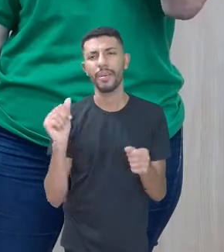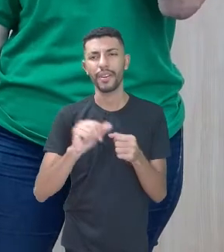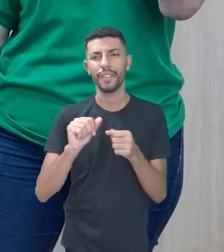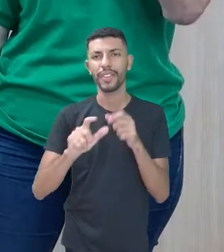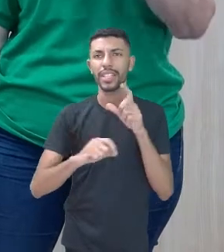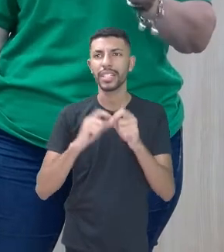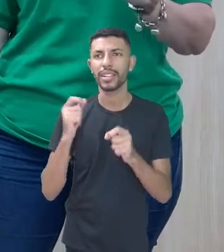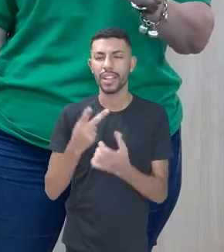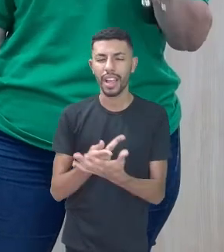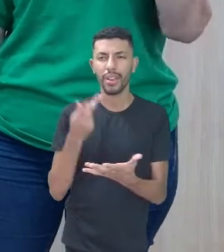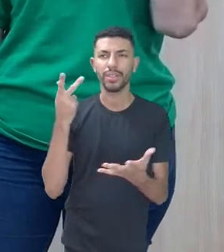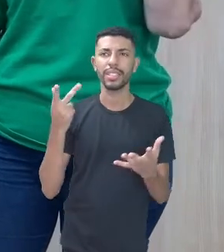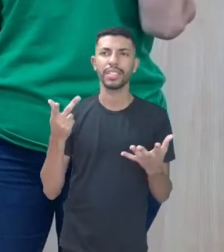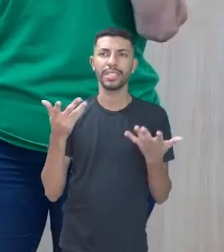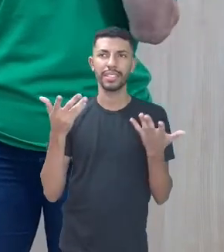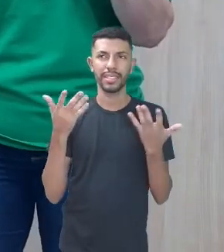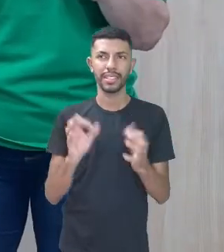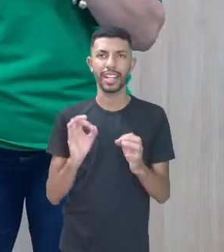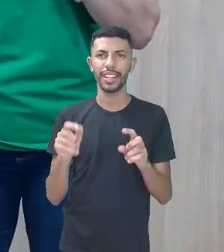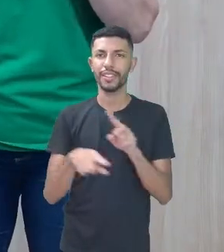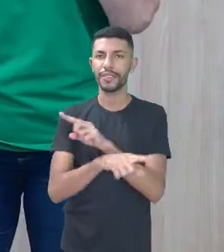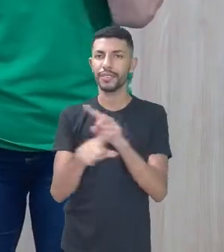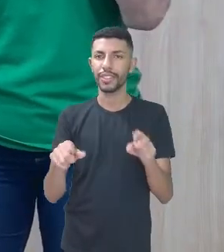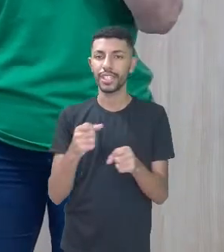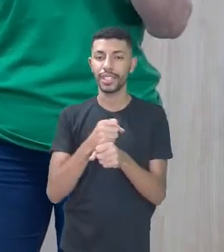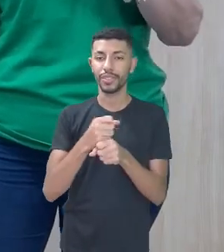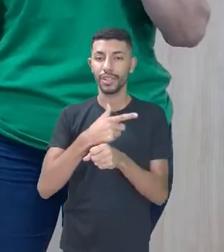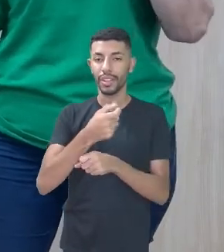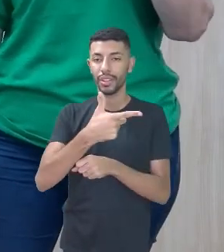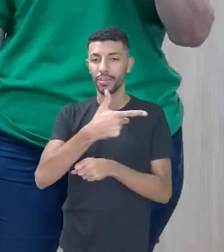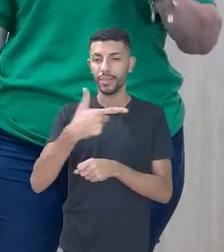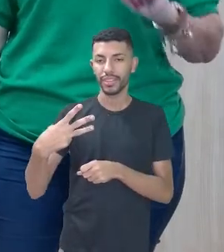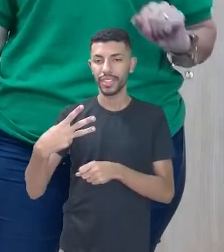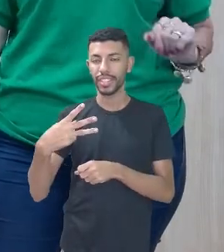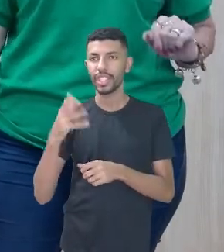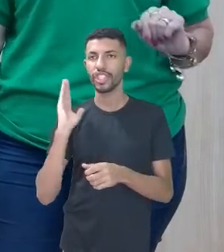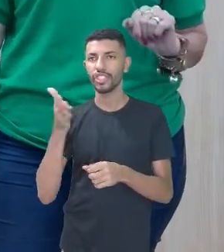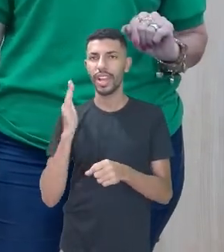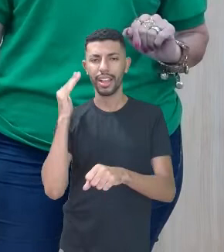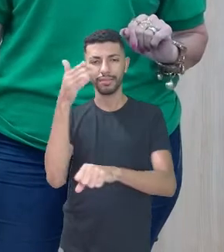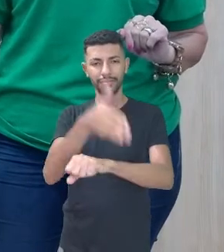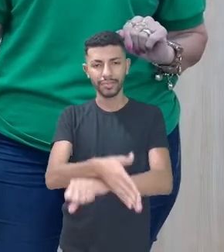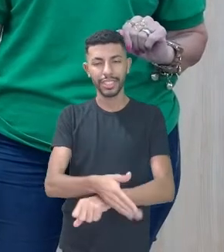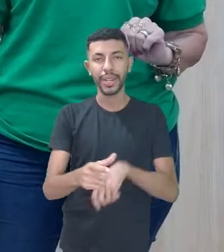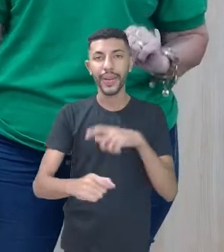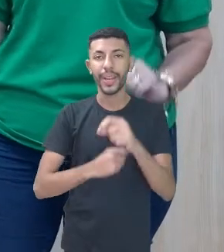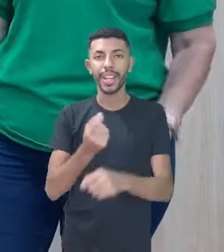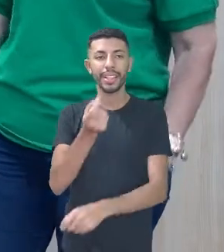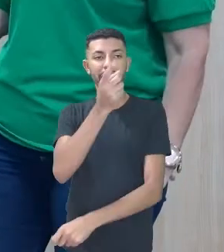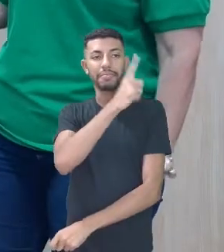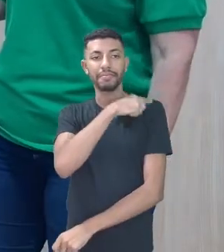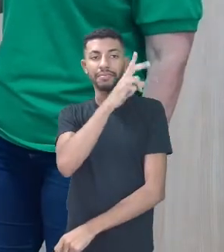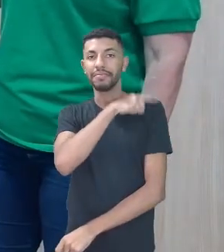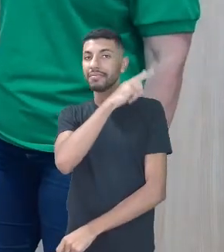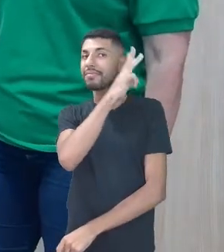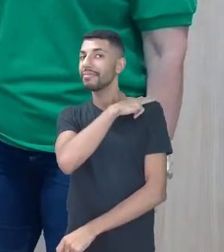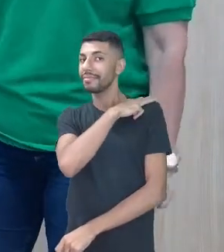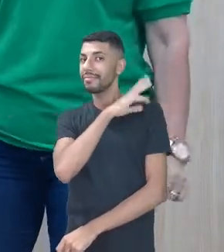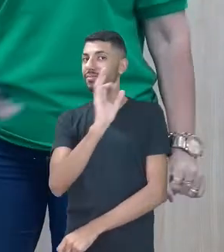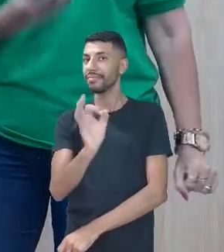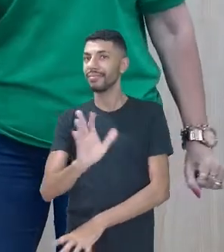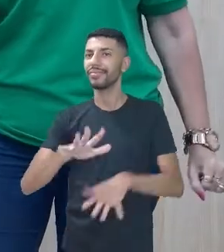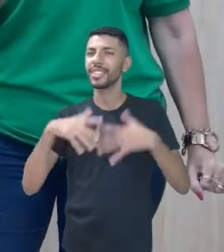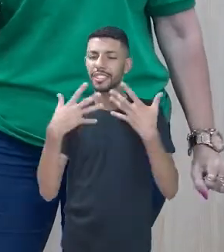fazermos acontecer para que vocês estejam em 2023 adentrando o ensino médio, tá certo? Então